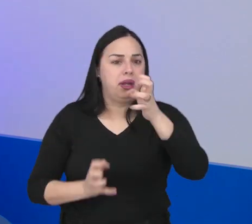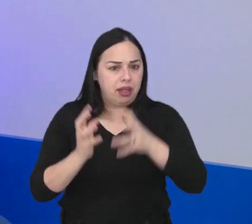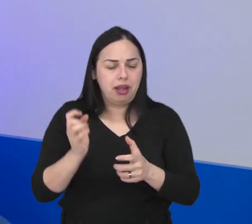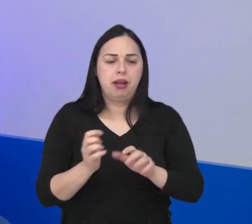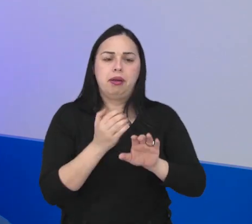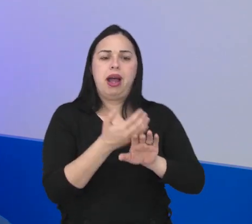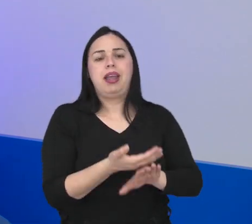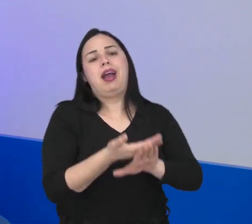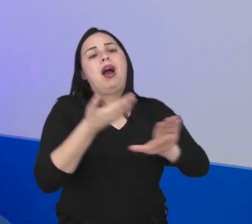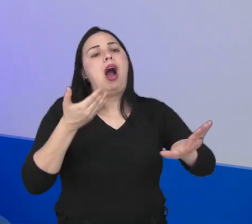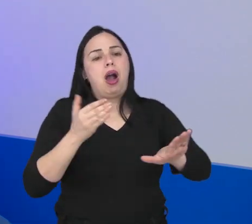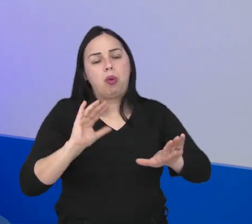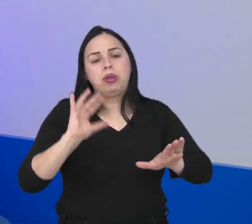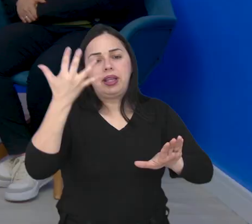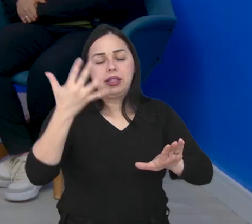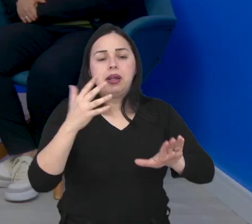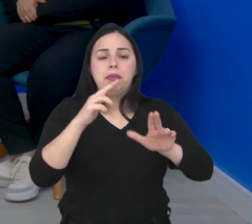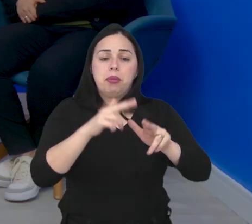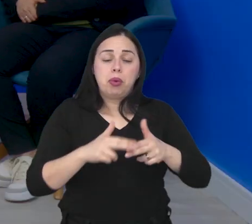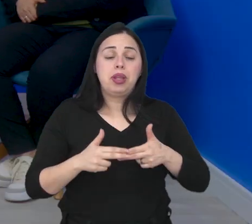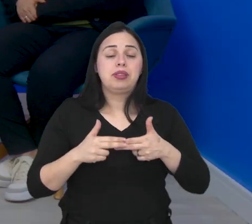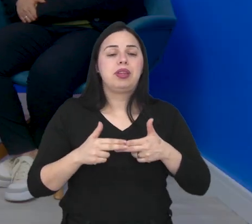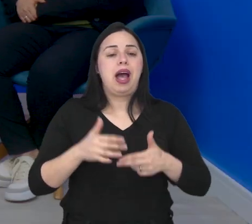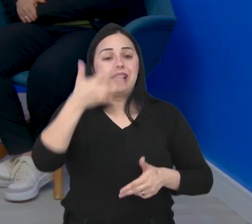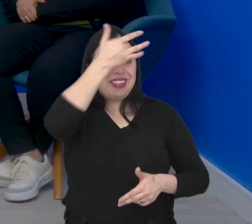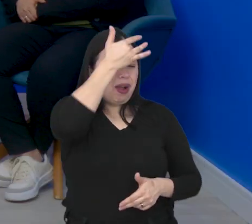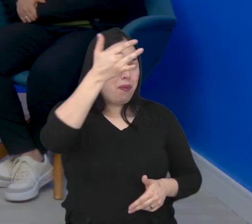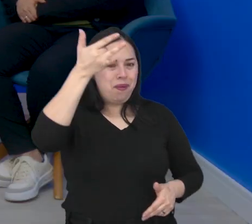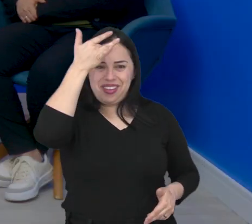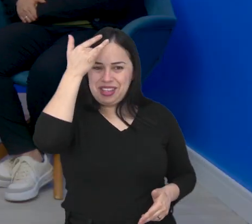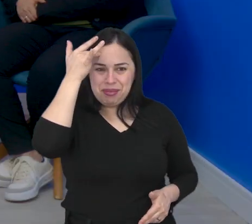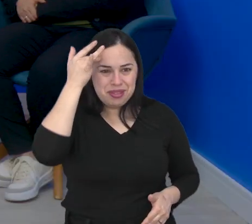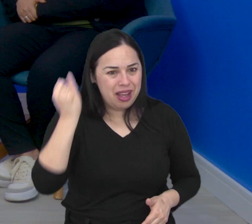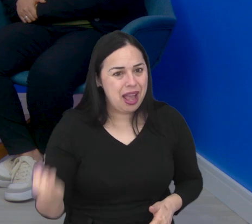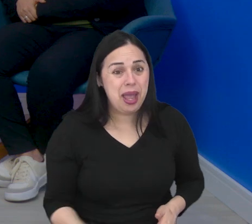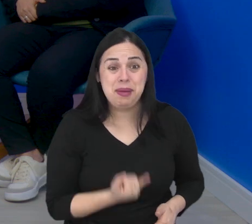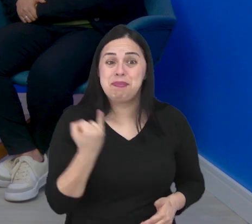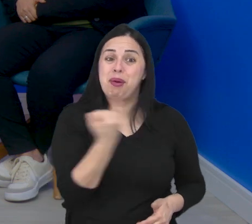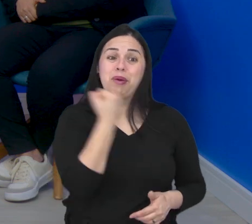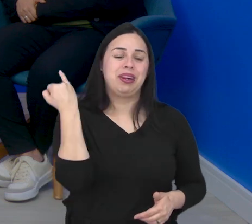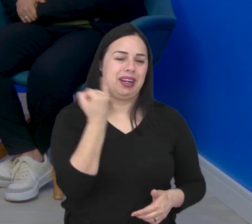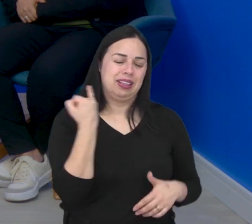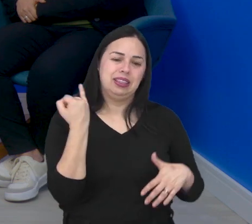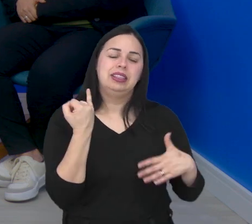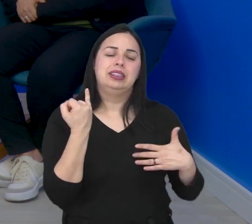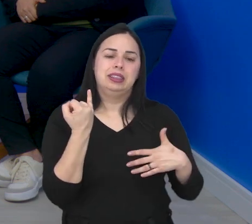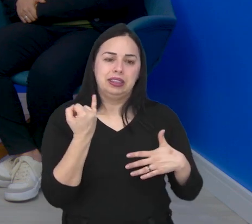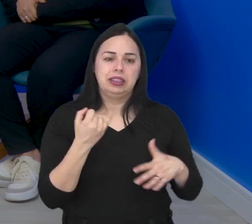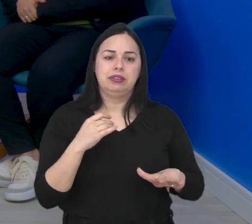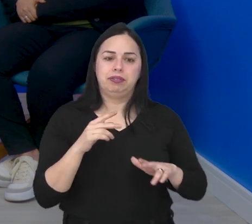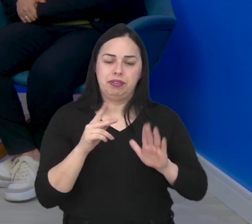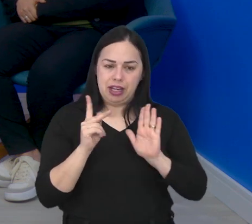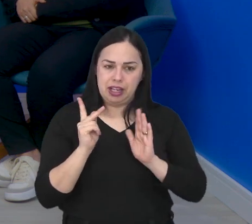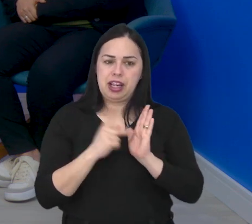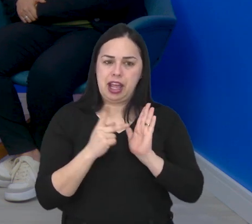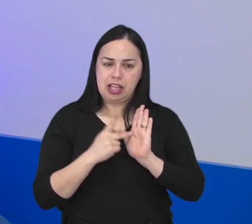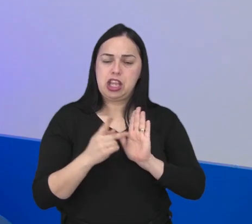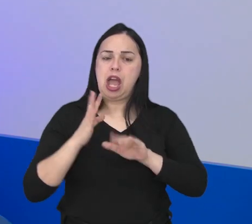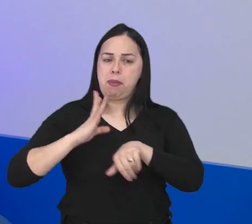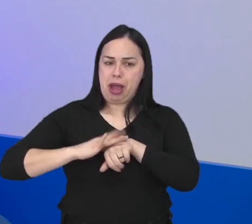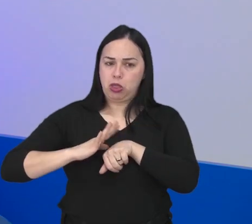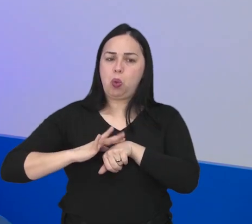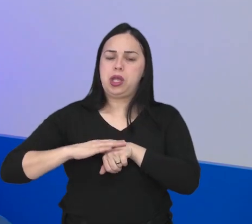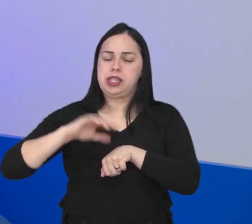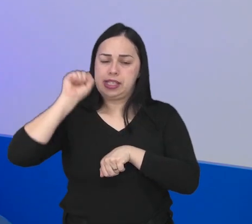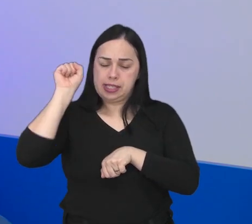e, consequentemente, afastamentos, né? Então, a saúde emocional, hoje em dia, ela tem um poder muito grande, ela é reconhecida,